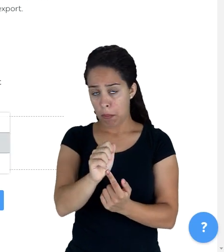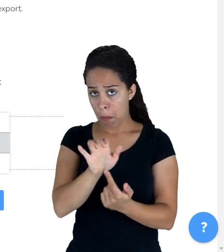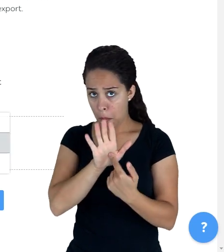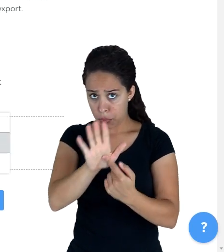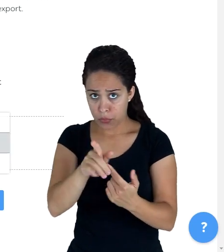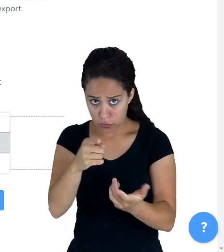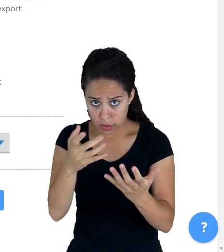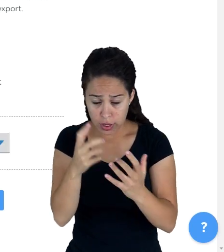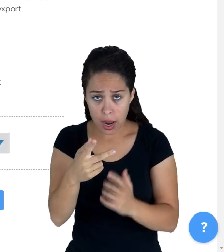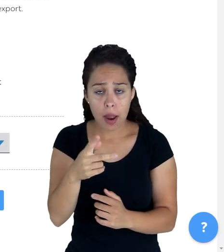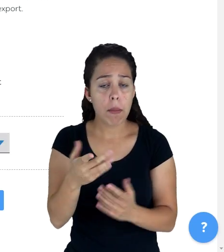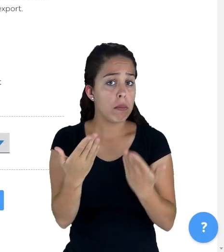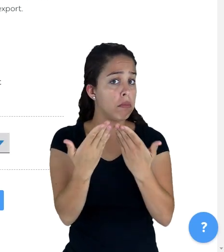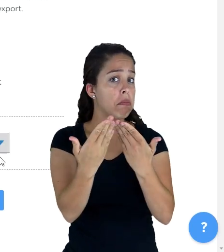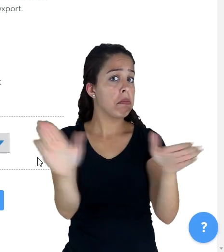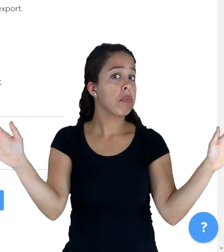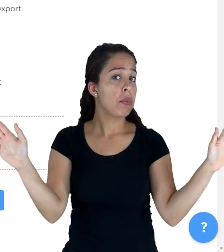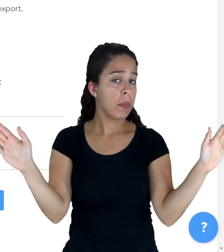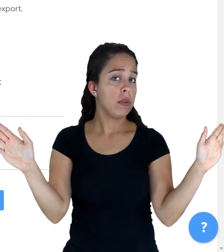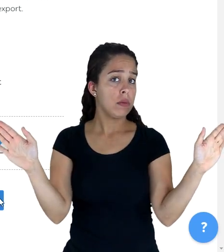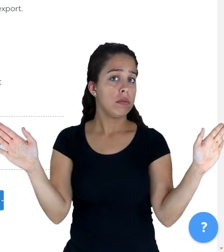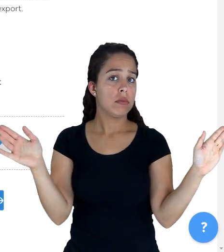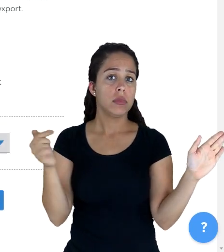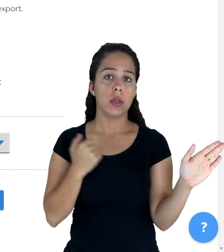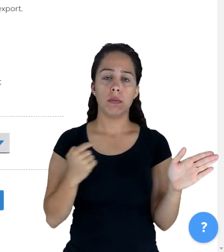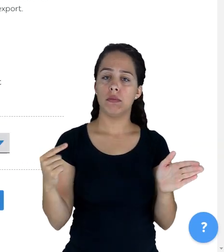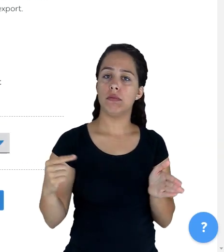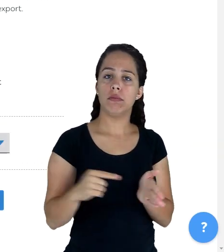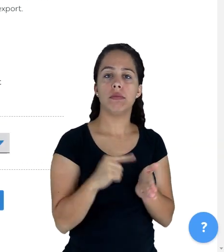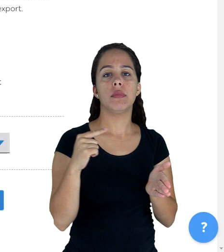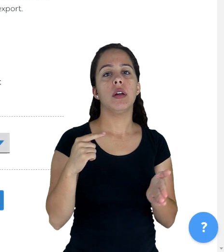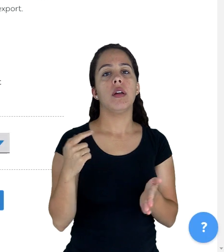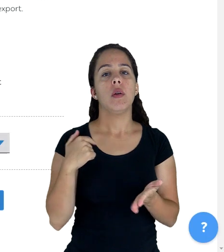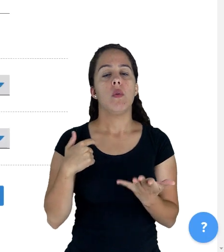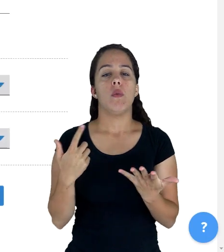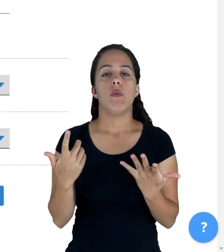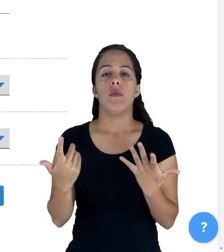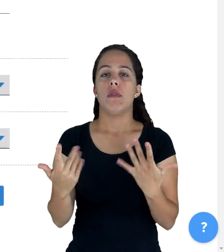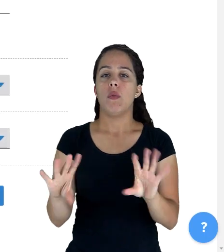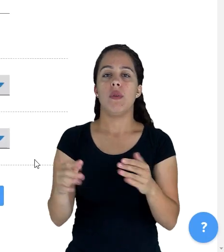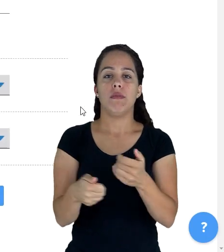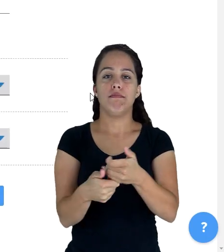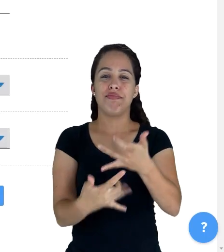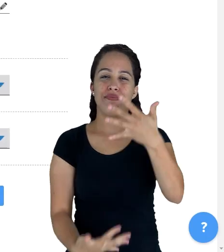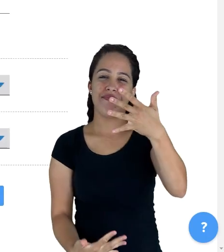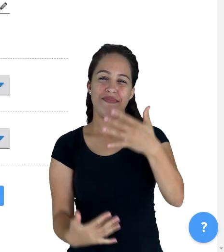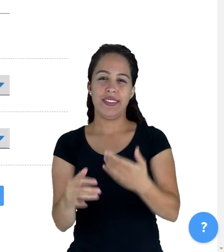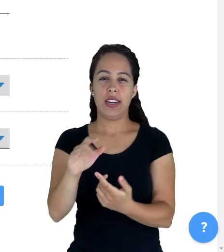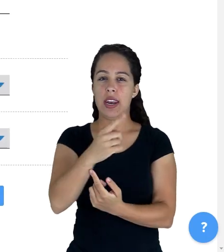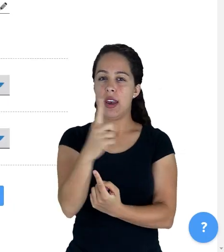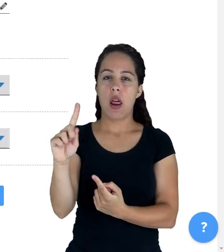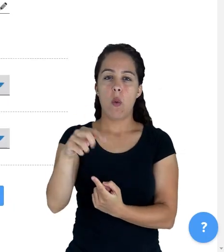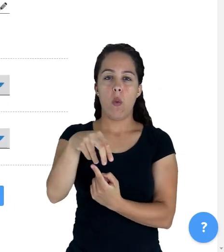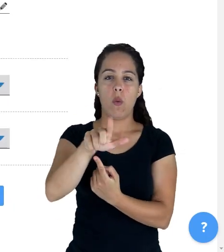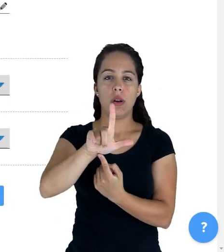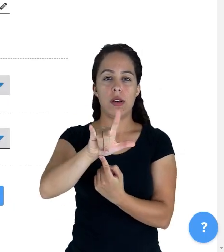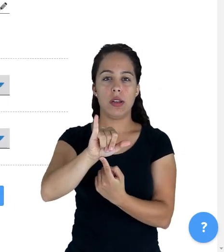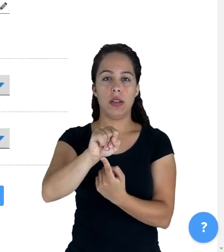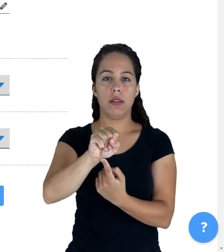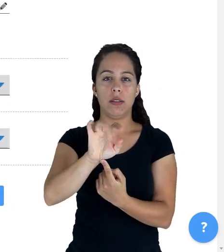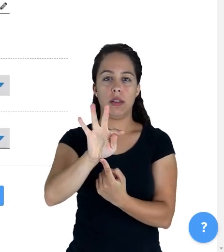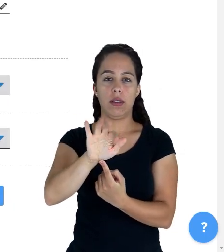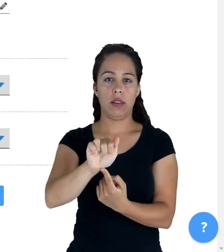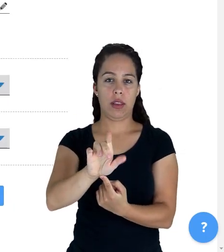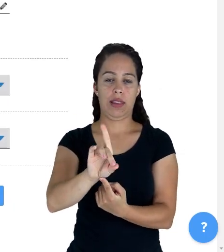se você quer deixar público eu vou colocar como não lhe estado que aí só quem tiver o link consegue ver